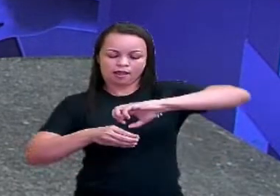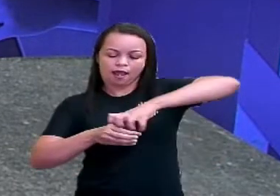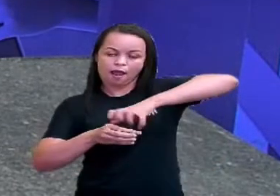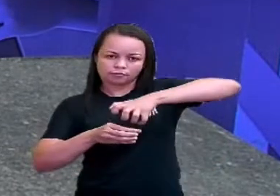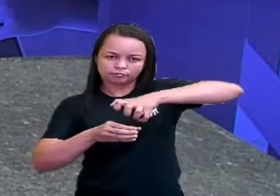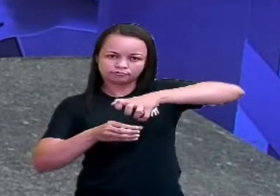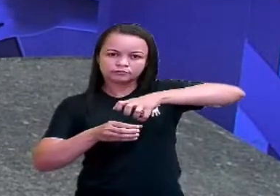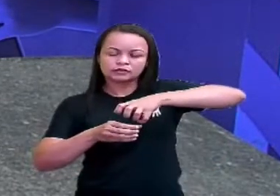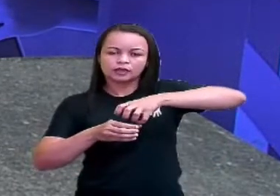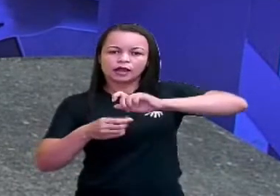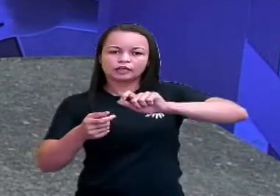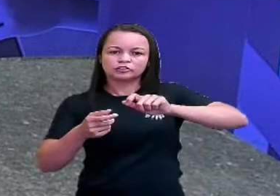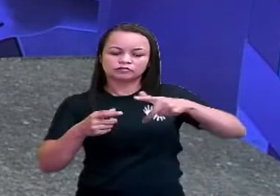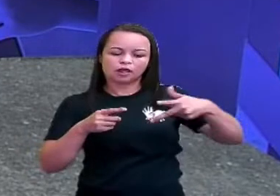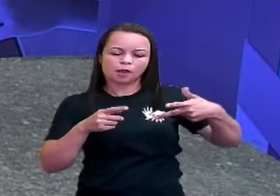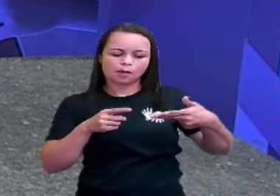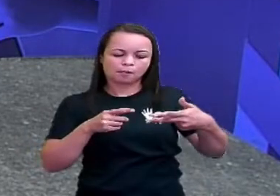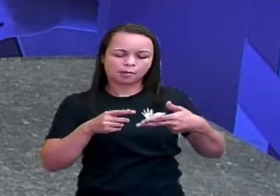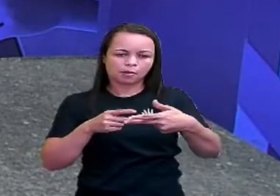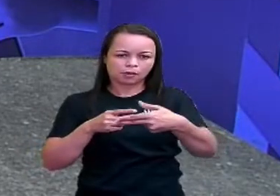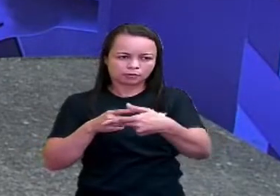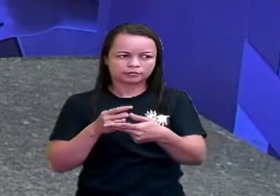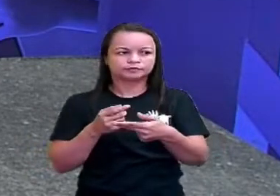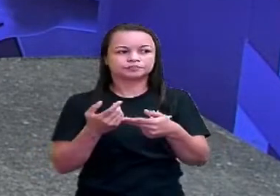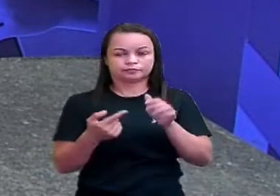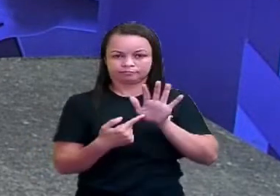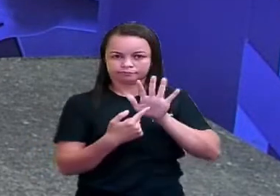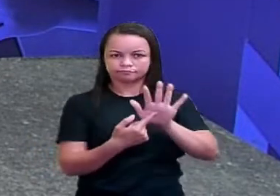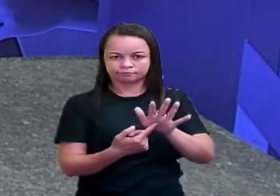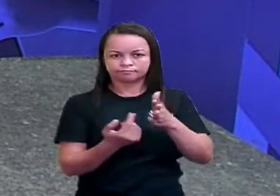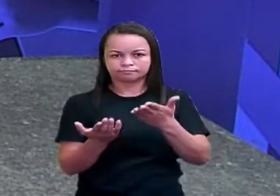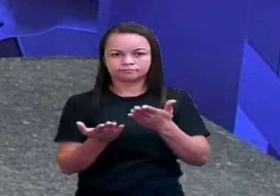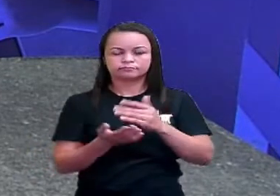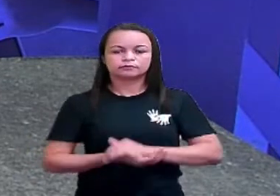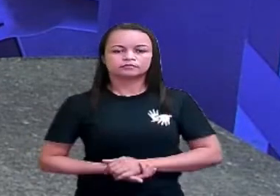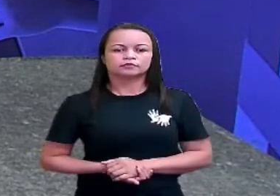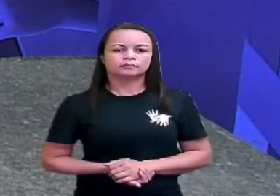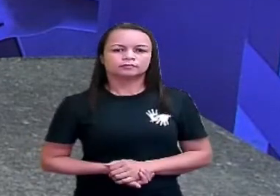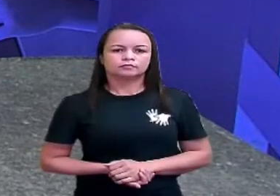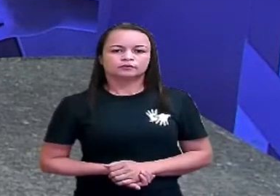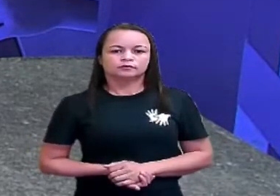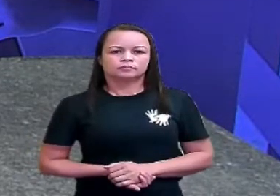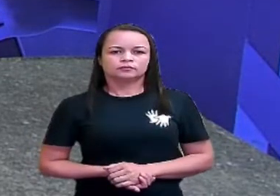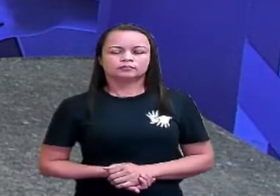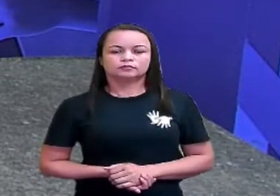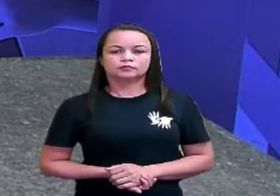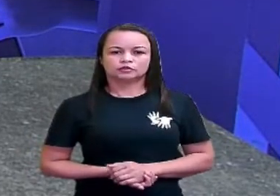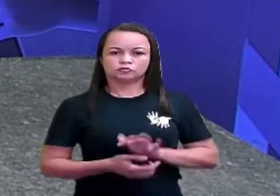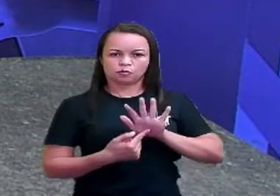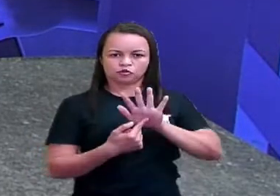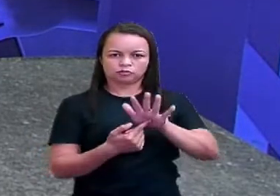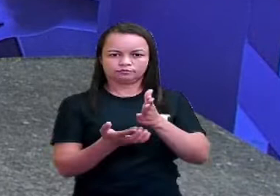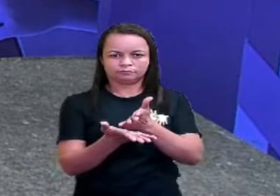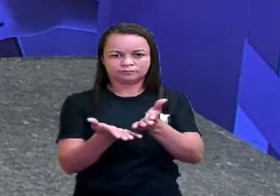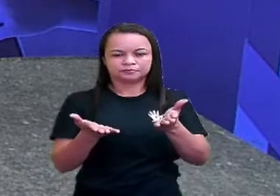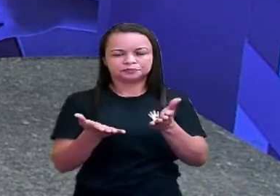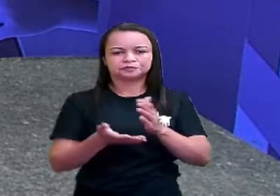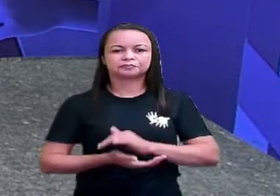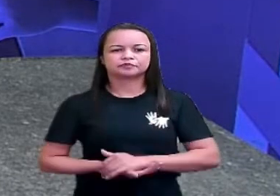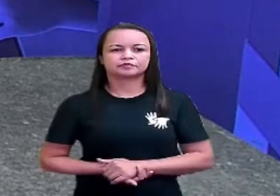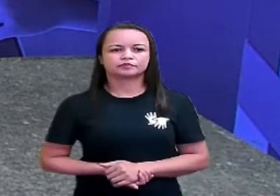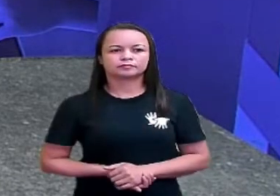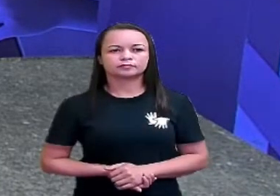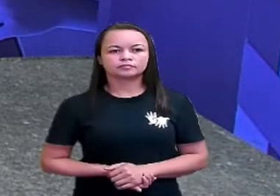gente vai cortar com uma tesoura sem ponta. Deixa eu mostrar aqui para vocês como é feito.